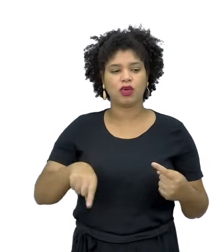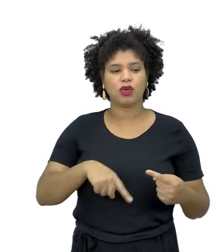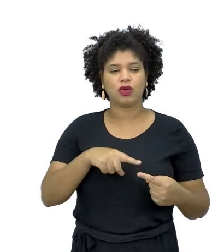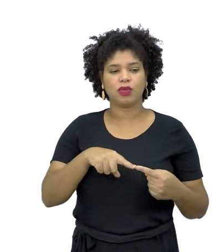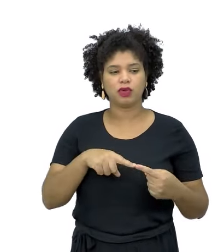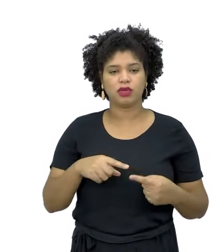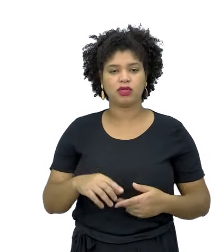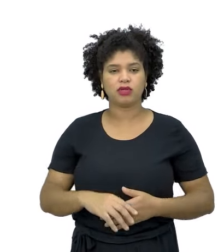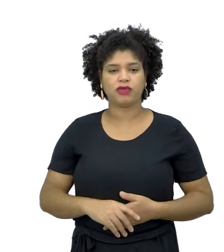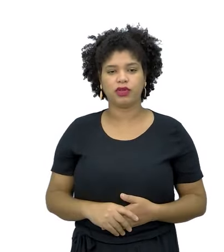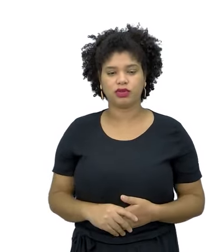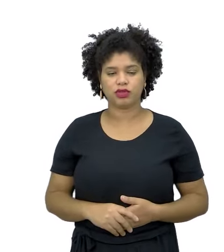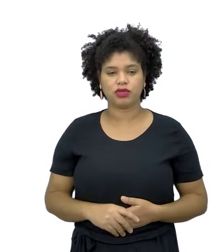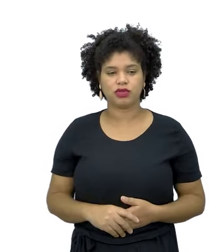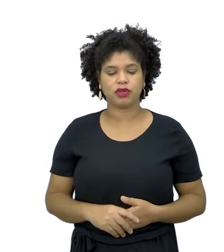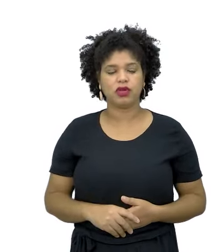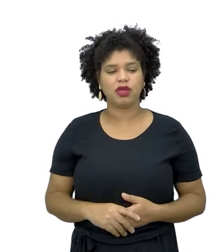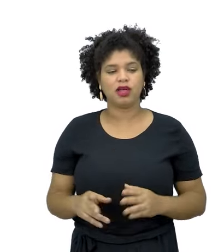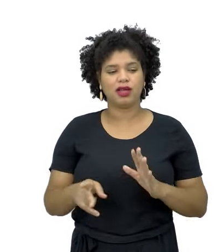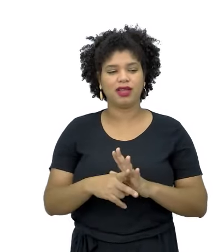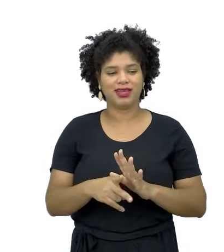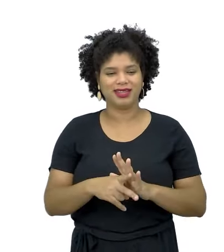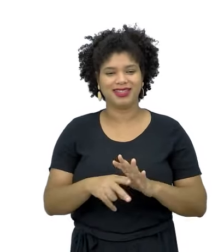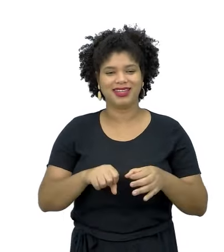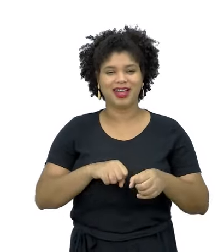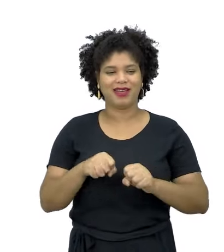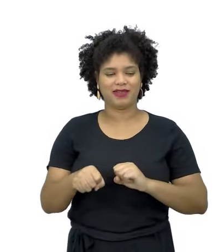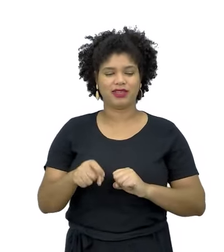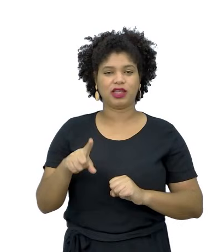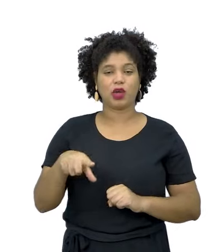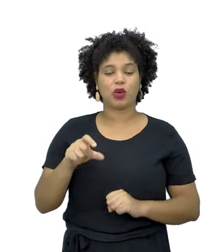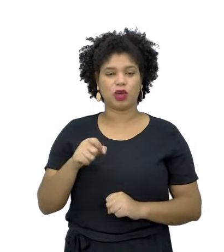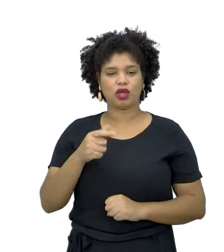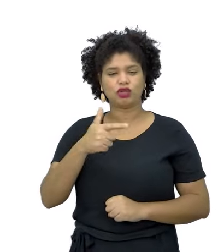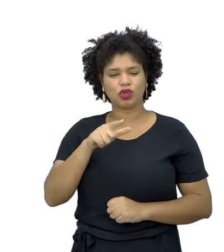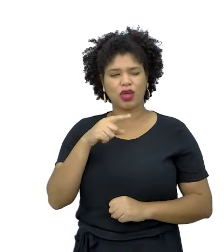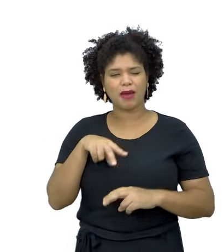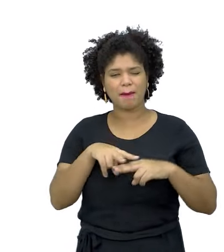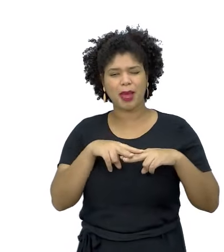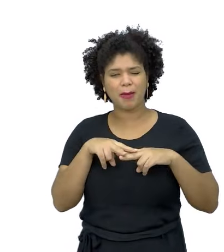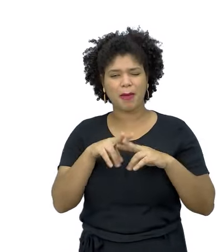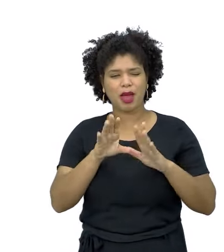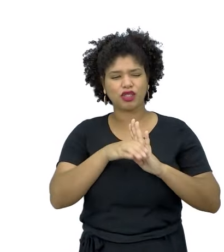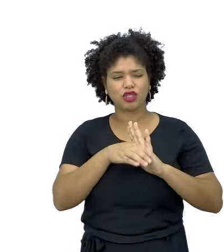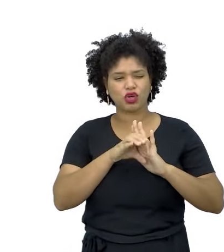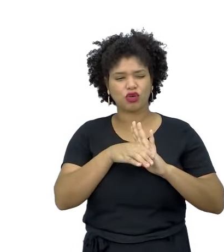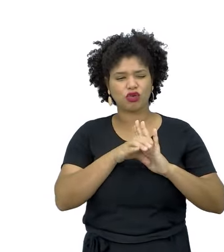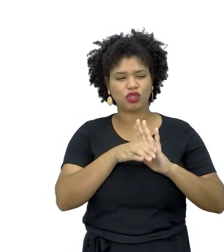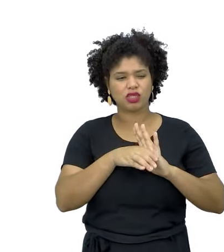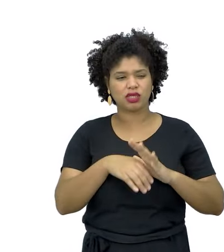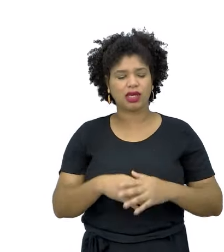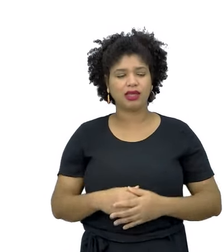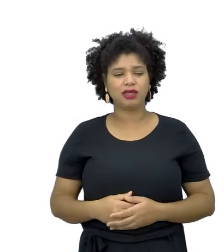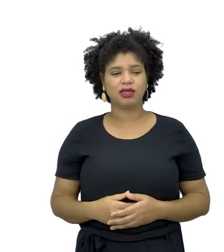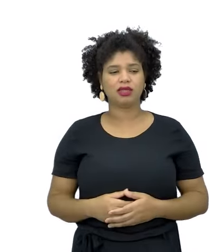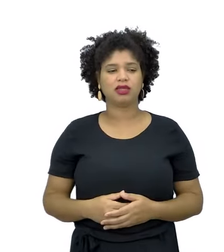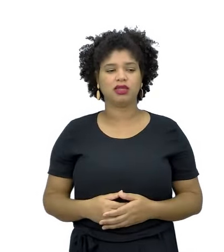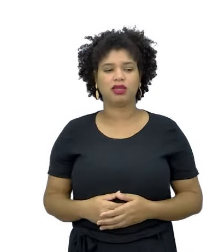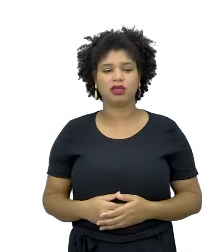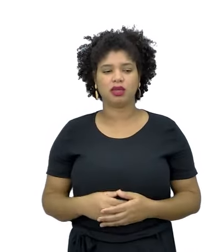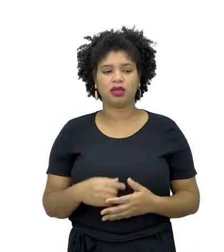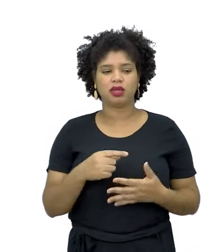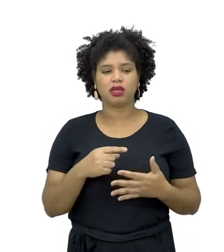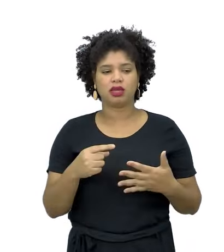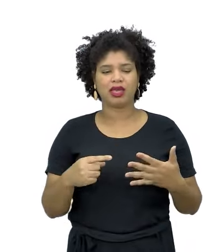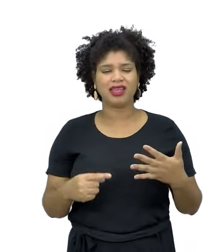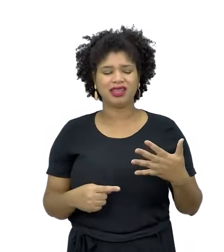objetivo de nossa formação é revisitar os principais conceitos e ideias discutidos na